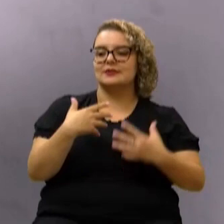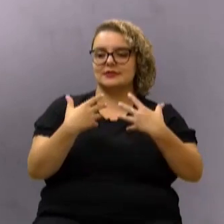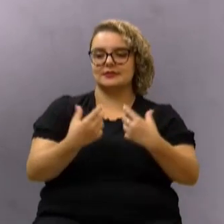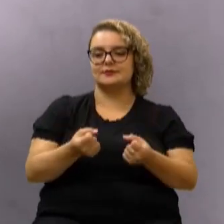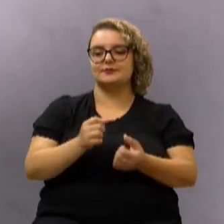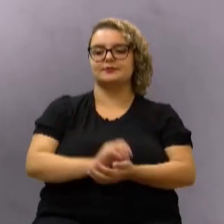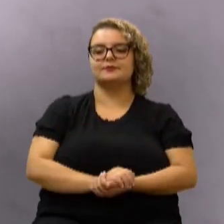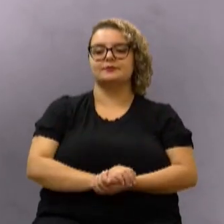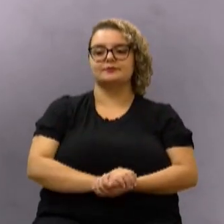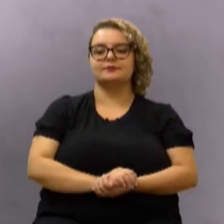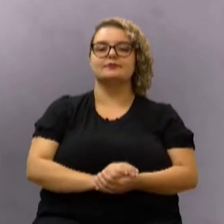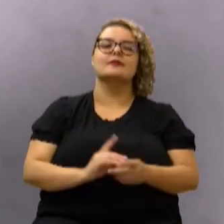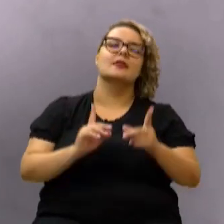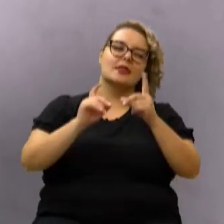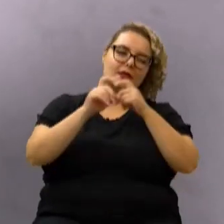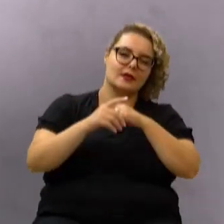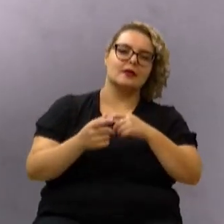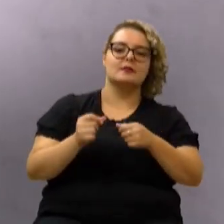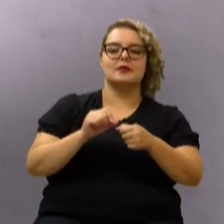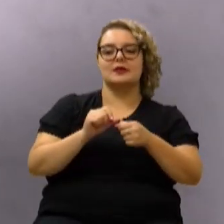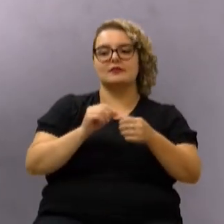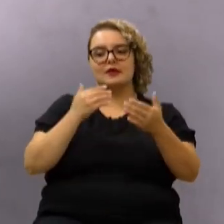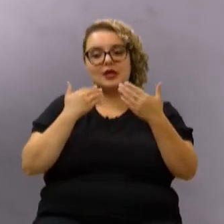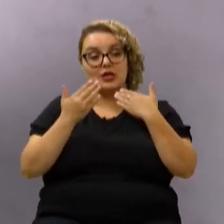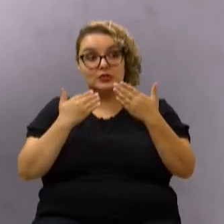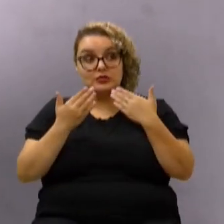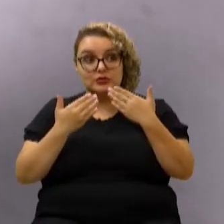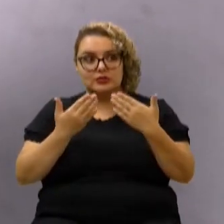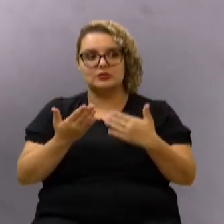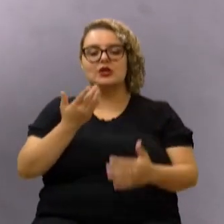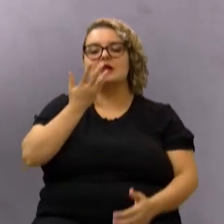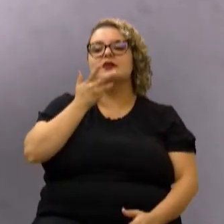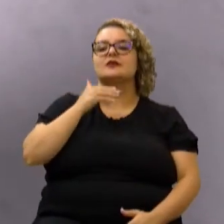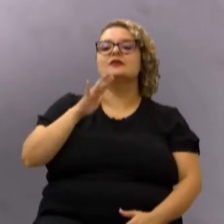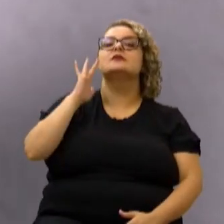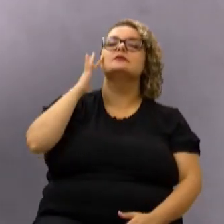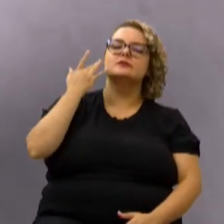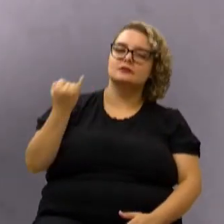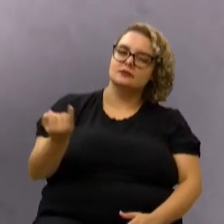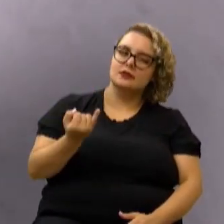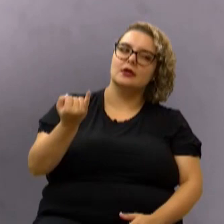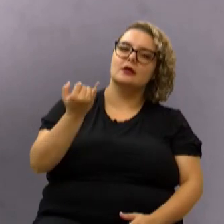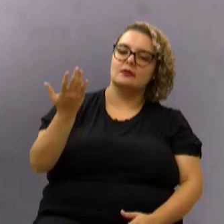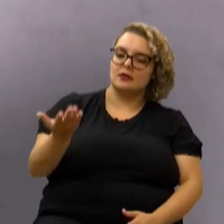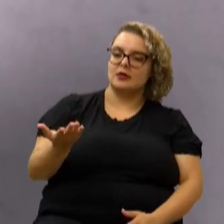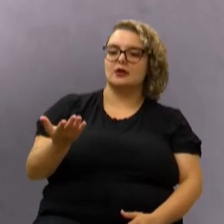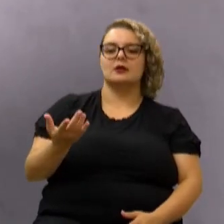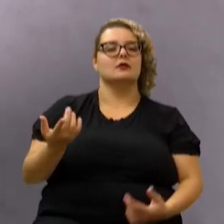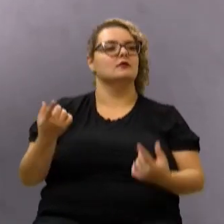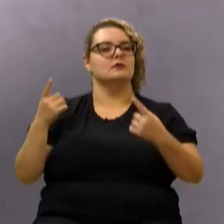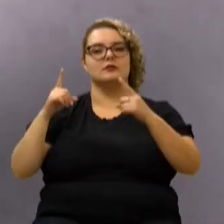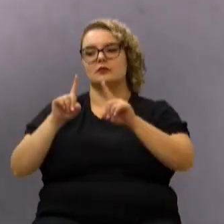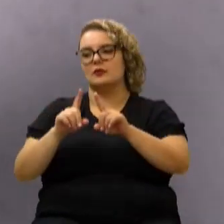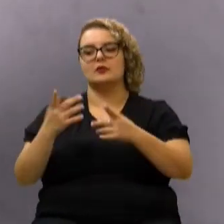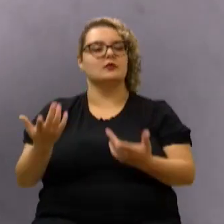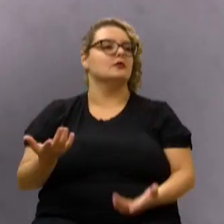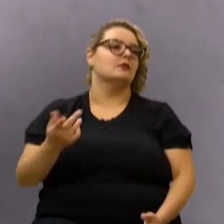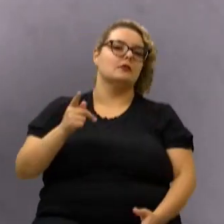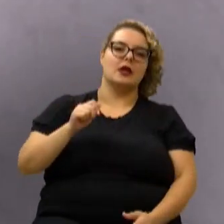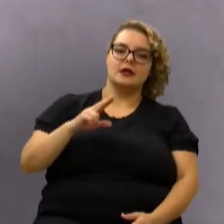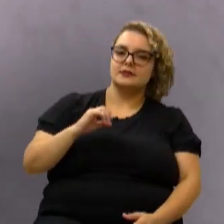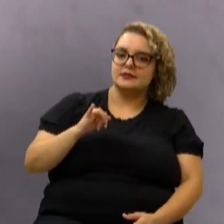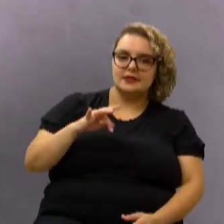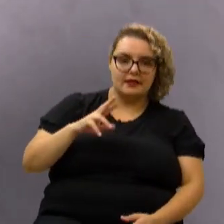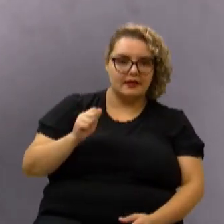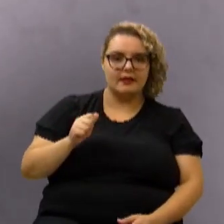ali para ganhar. É doido. Mas fazendo aquela conversa ali com a criança, acho que é válido. Seja com a sua